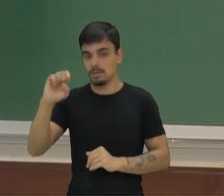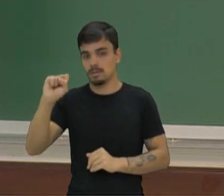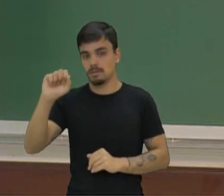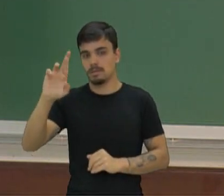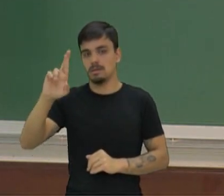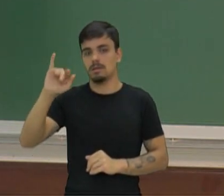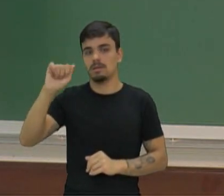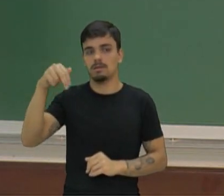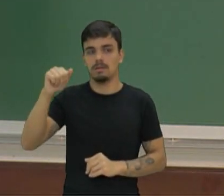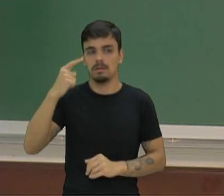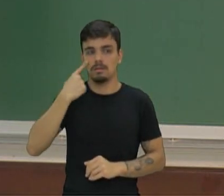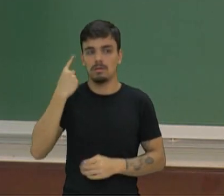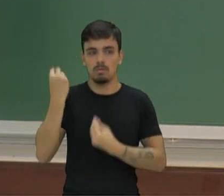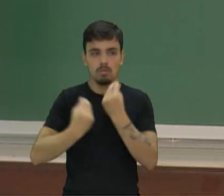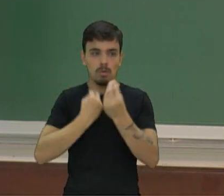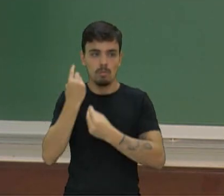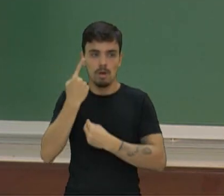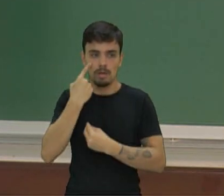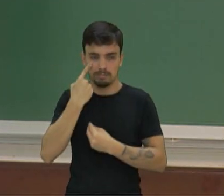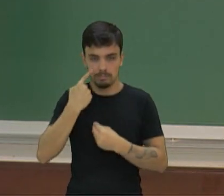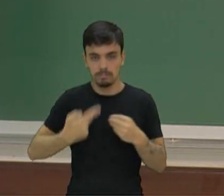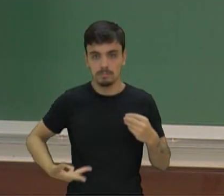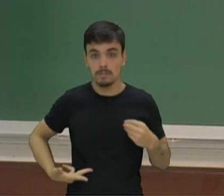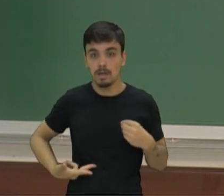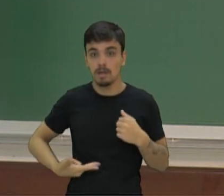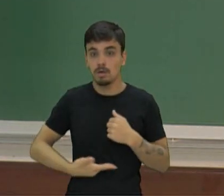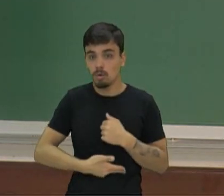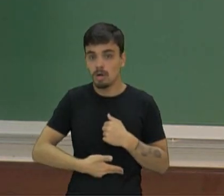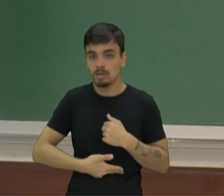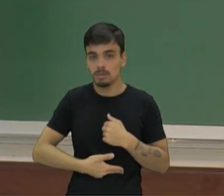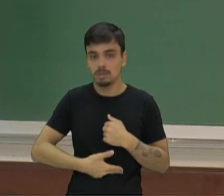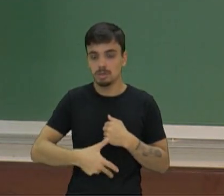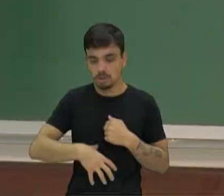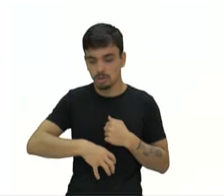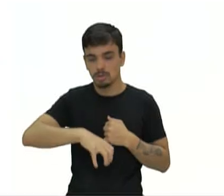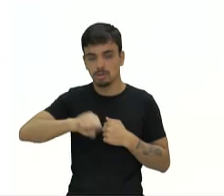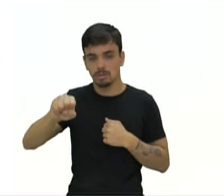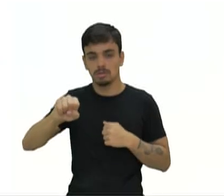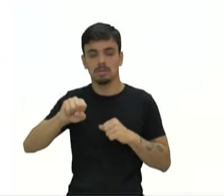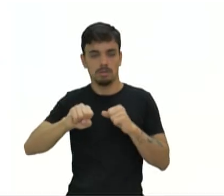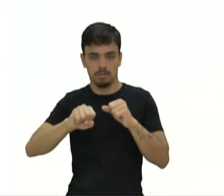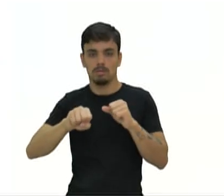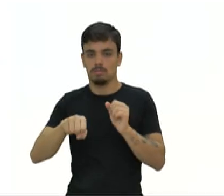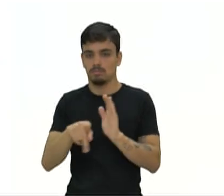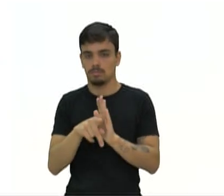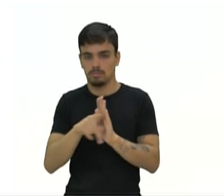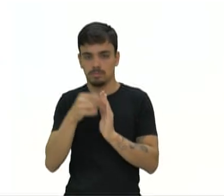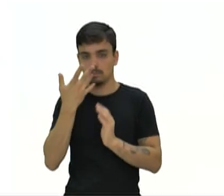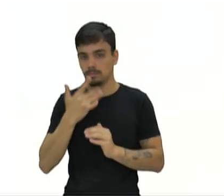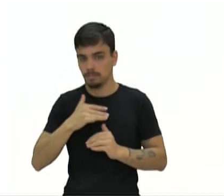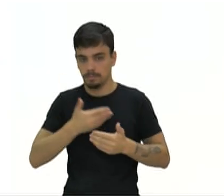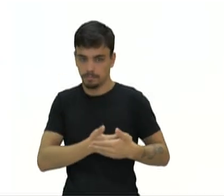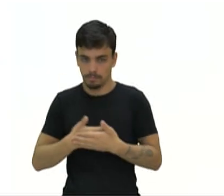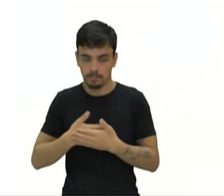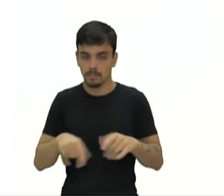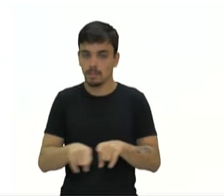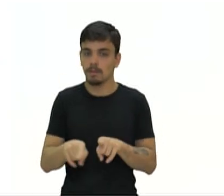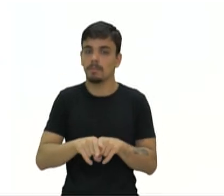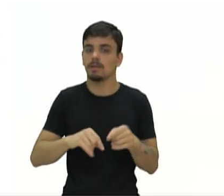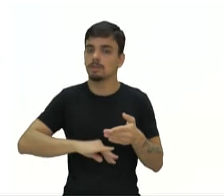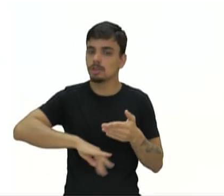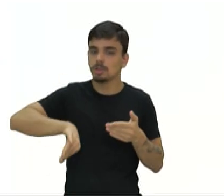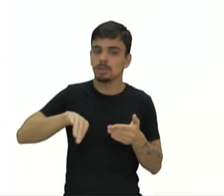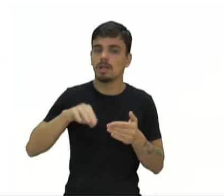aqui uma imagem do parto cesariano, é cortado, né? A criança é retirada, colocada ali junto do corpo da mãe, e também é retirada a placenta